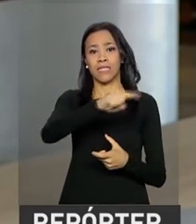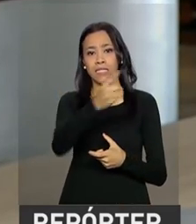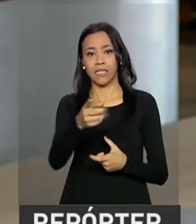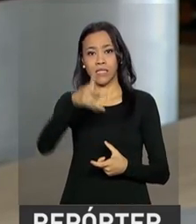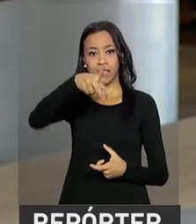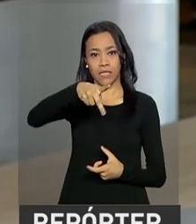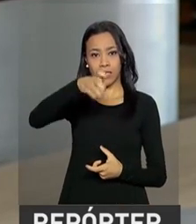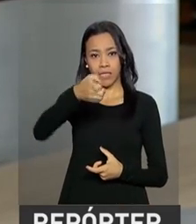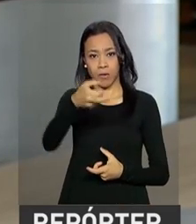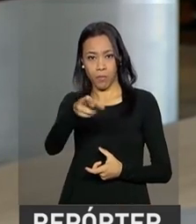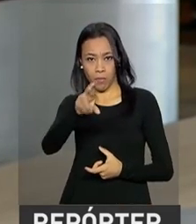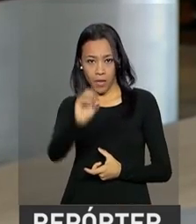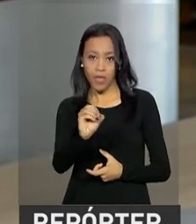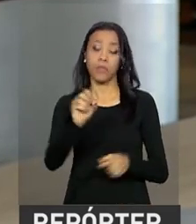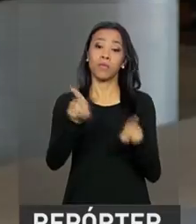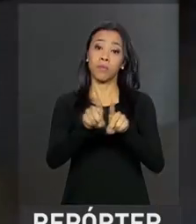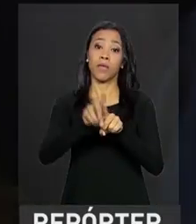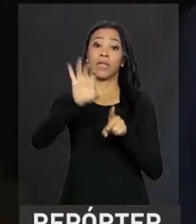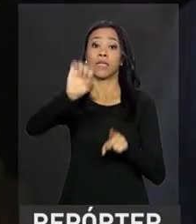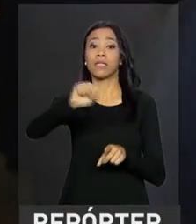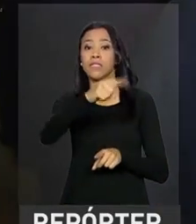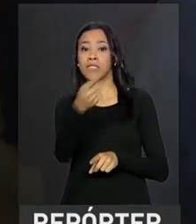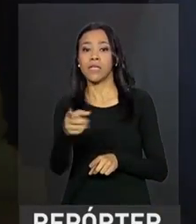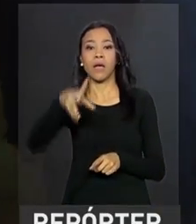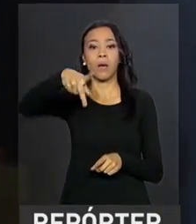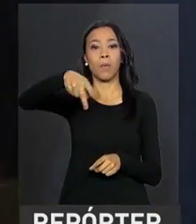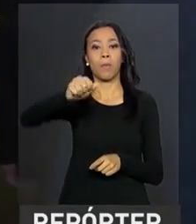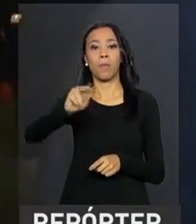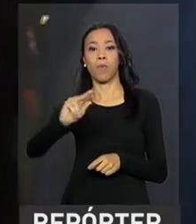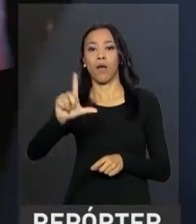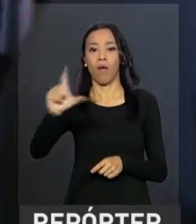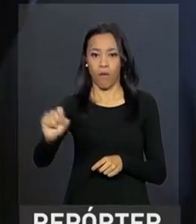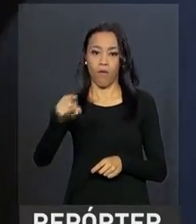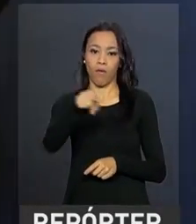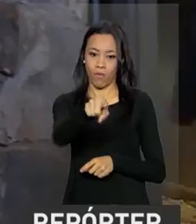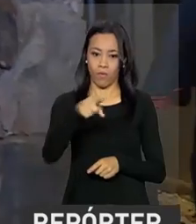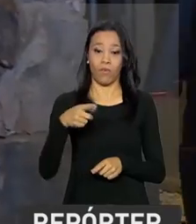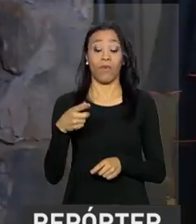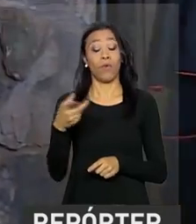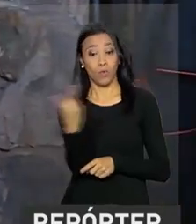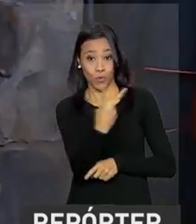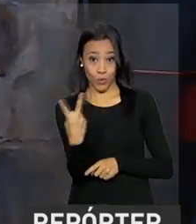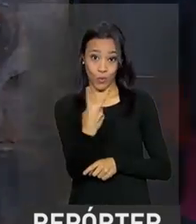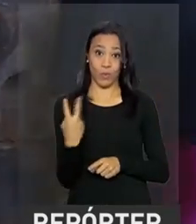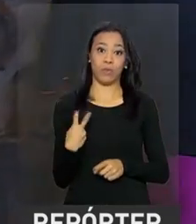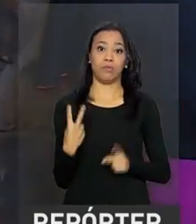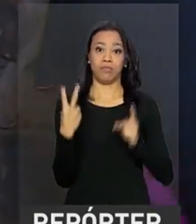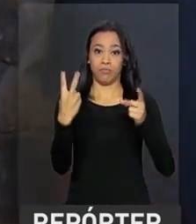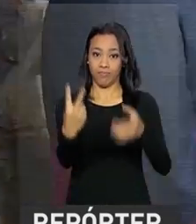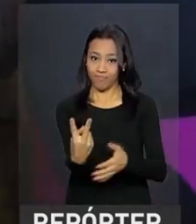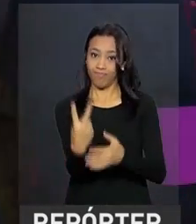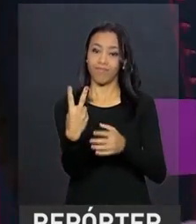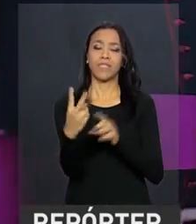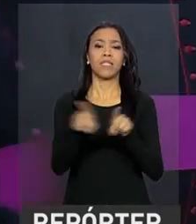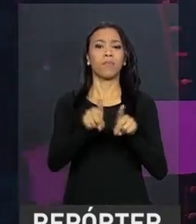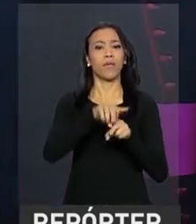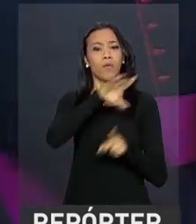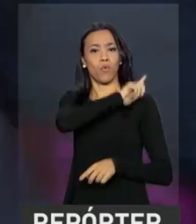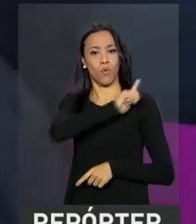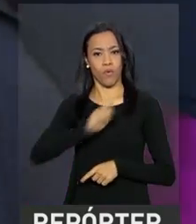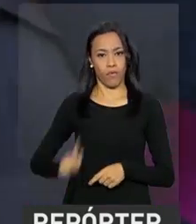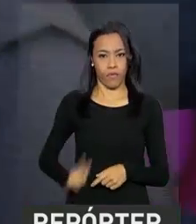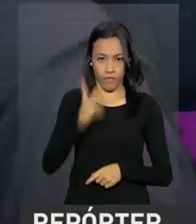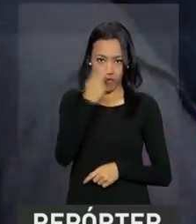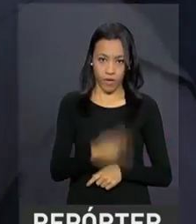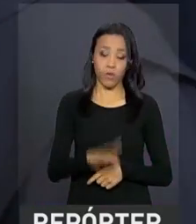nunciatura Apostólica aqui em Brasília participaram também outras autoridades como o governador do Distrito Federal Rodrigo